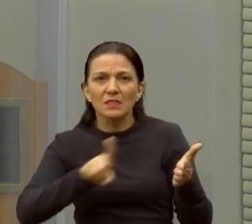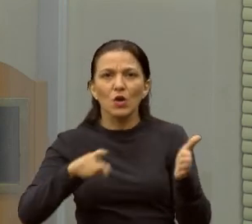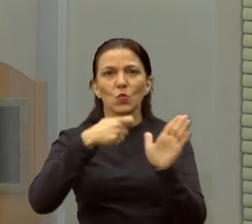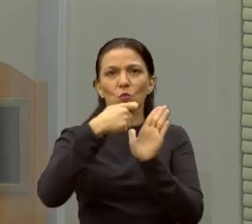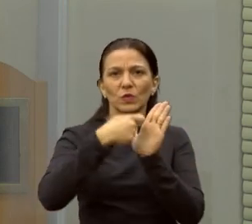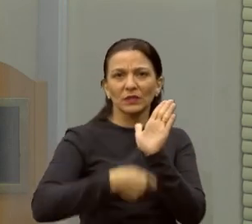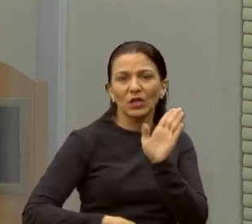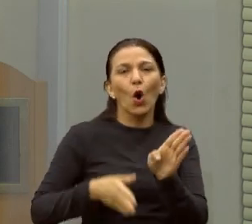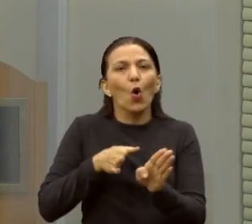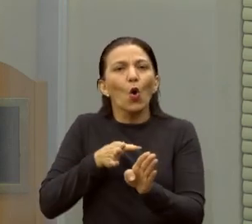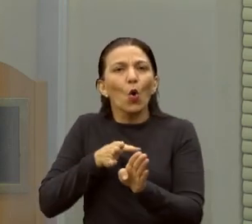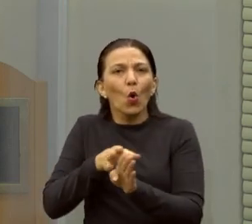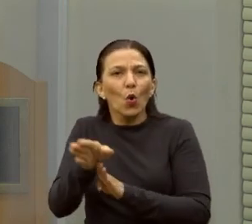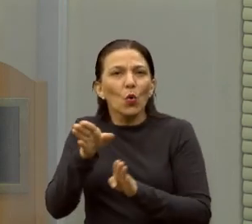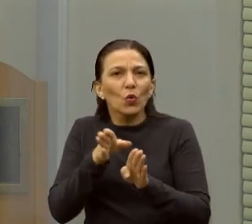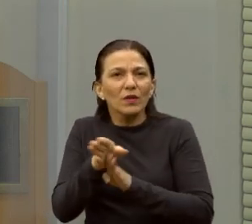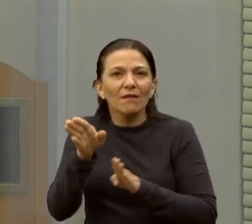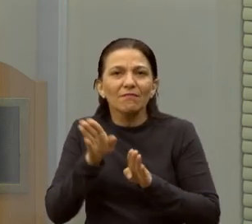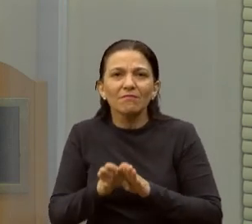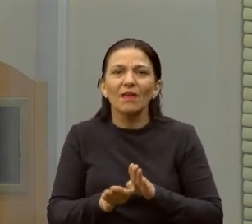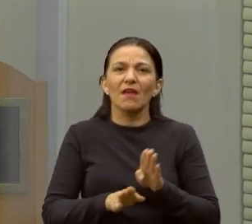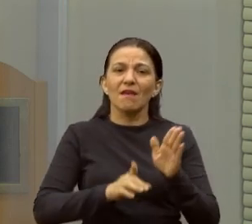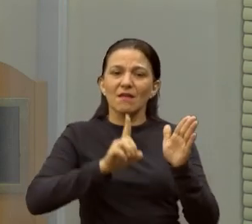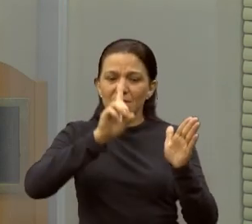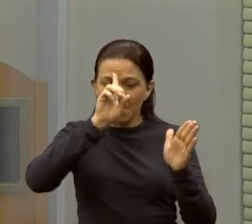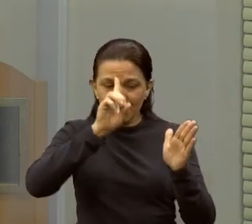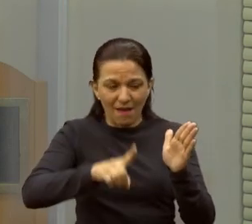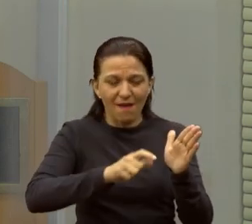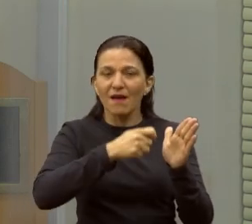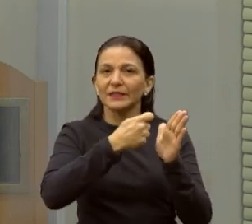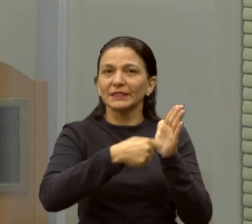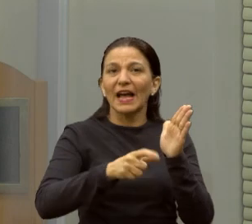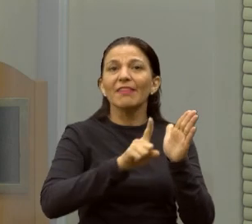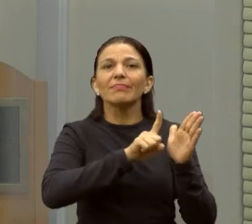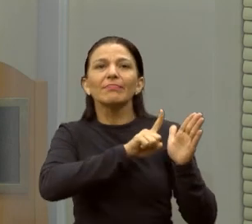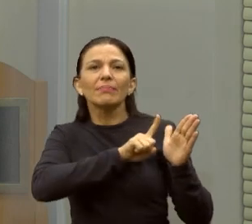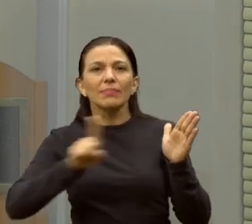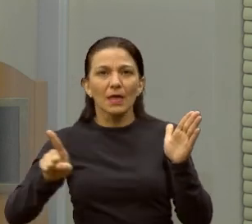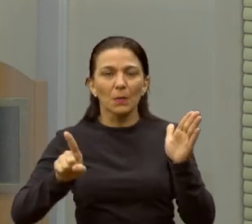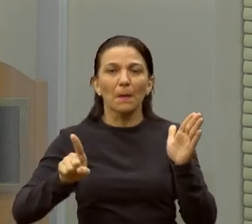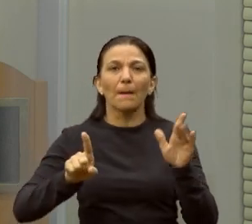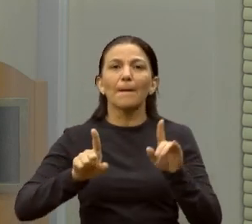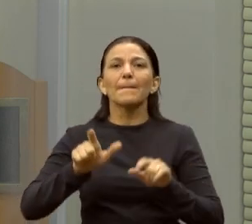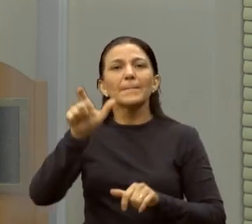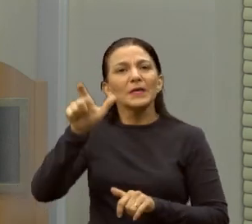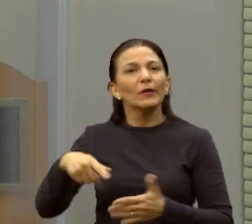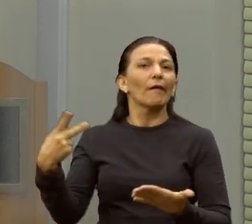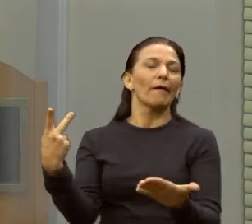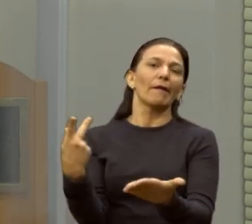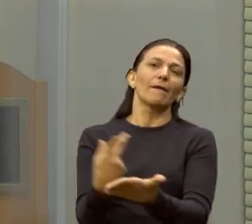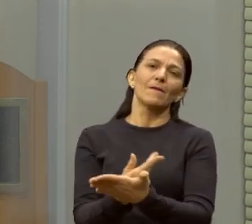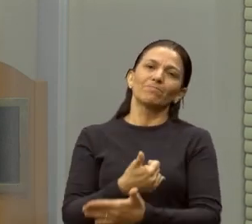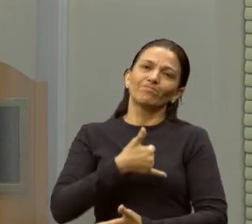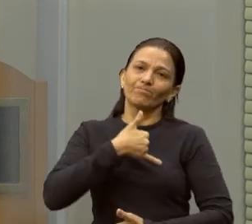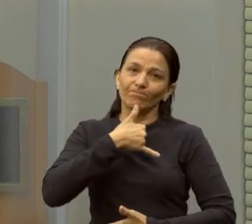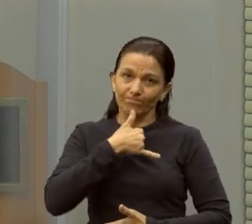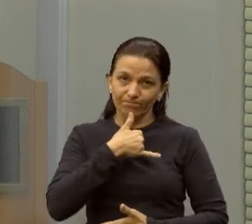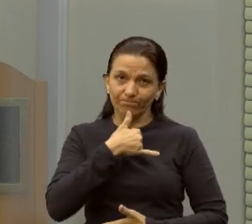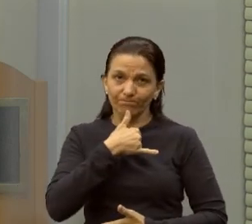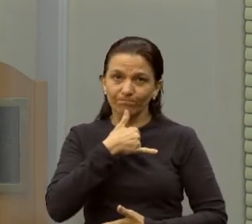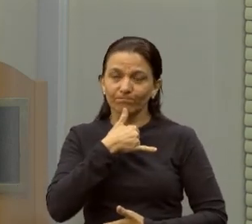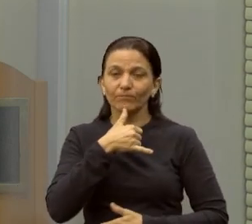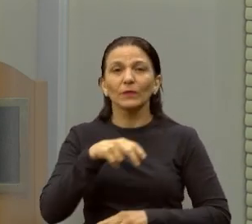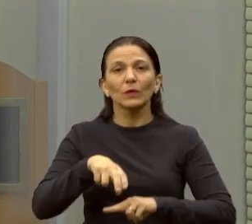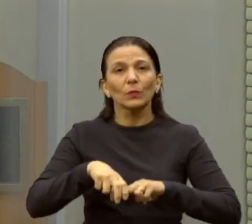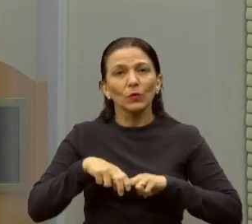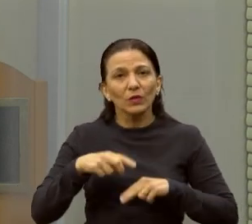orientado verbalmente para não assinar mas erros são humanos e isso fez com que eu mudasse